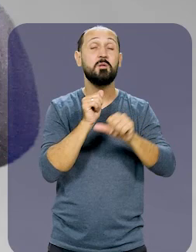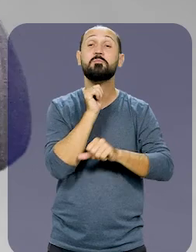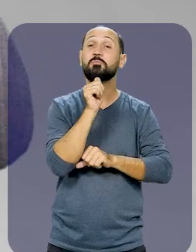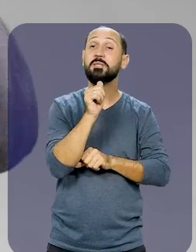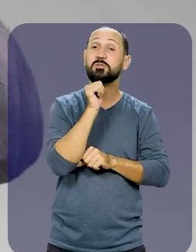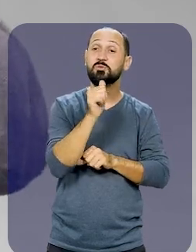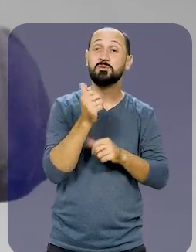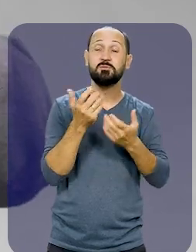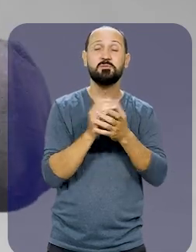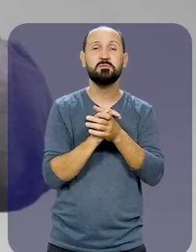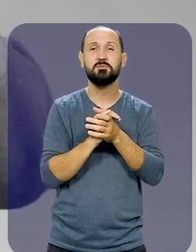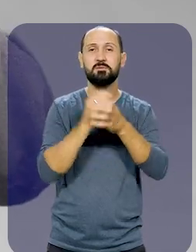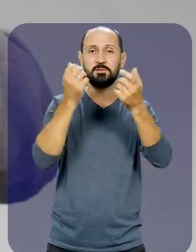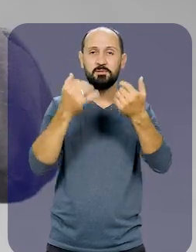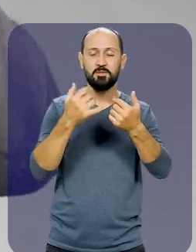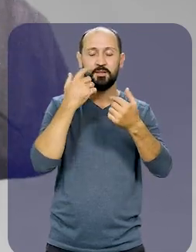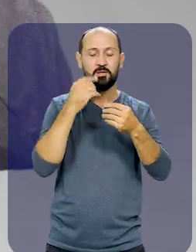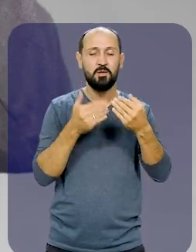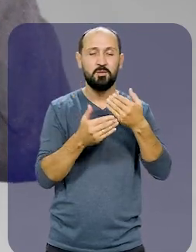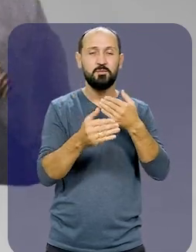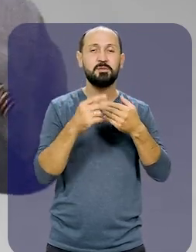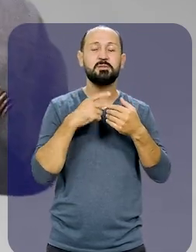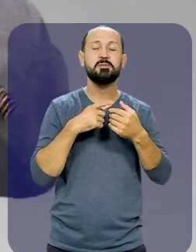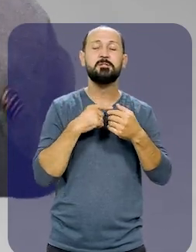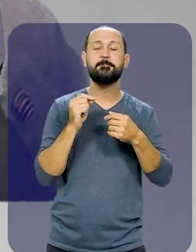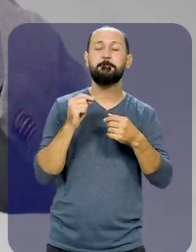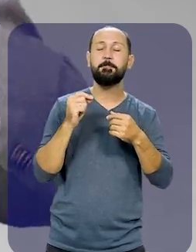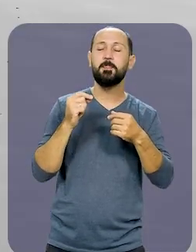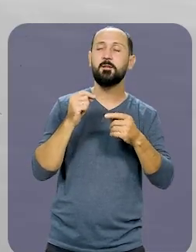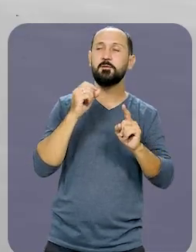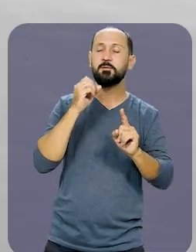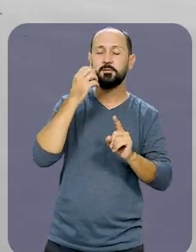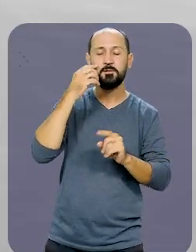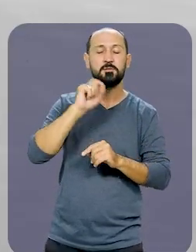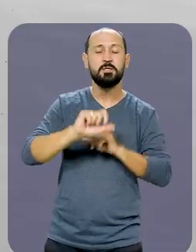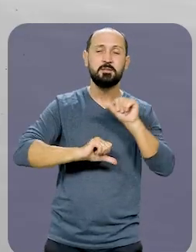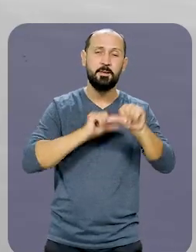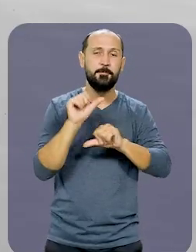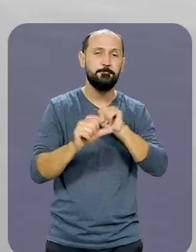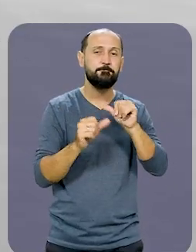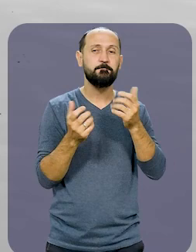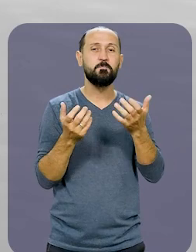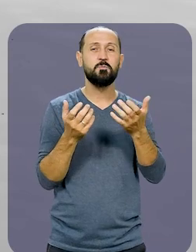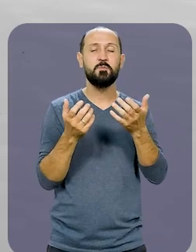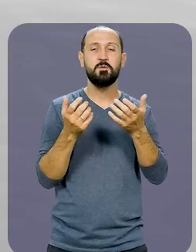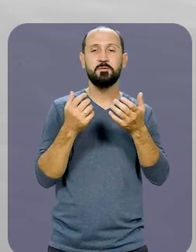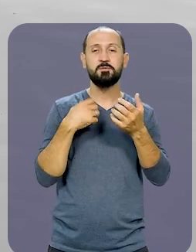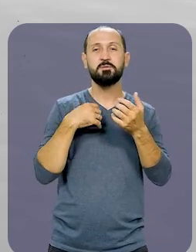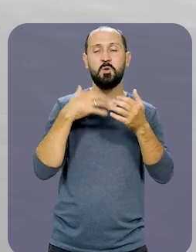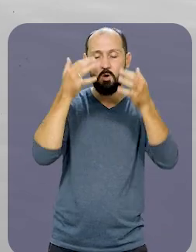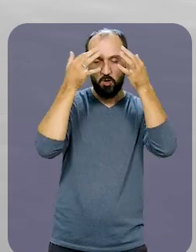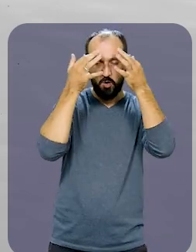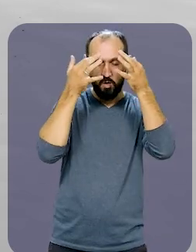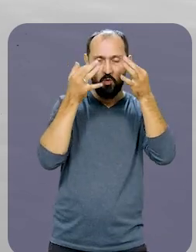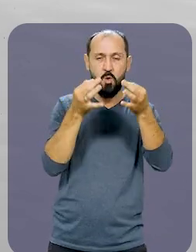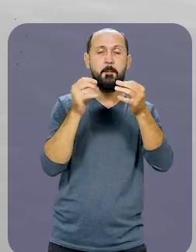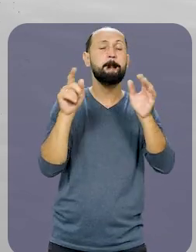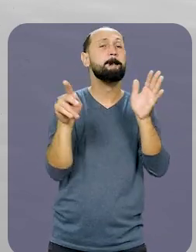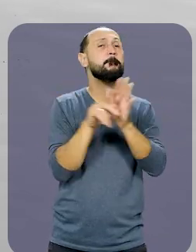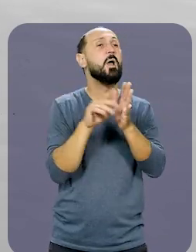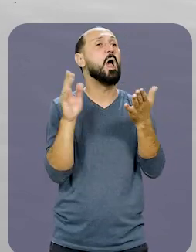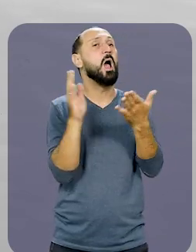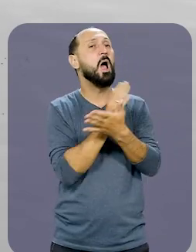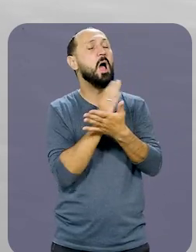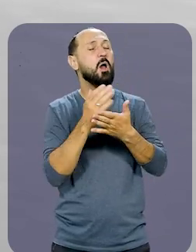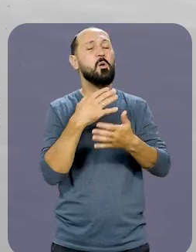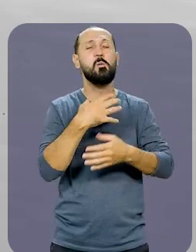Nós costumamos dizer que síndrome pós-Covid você tem a fadiga crônica, tem essas alterações de concentração e